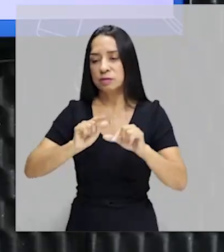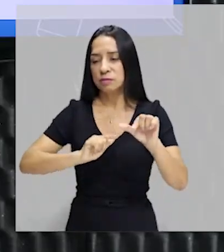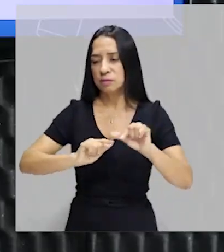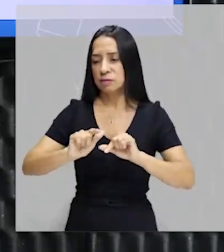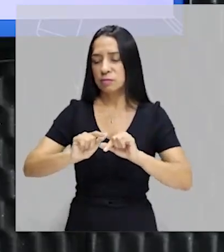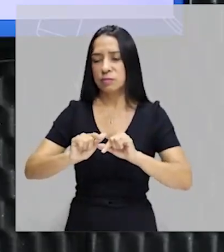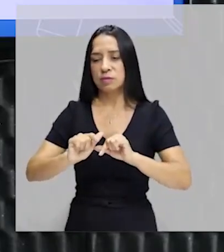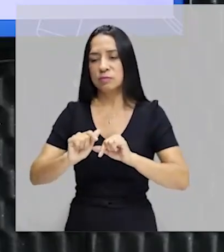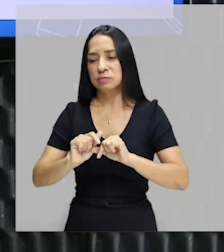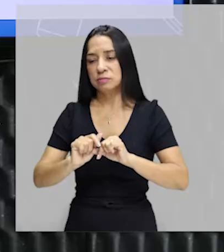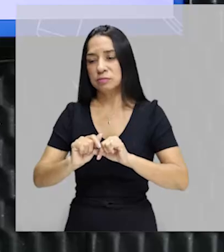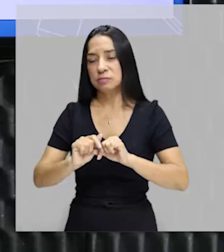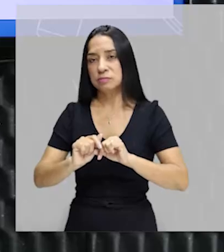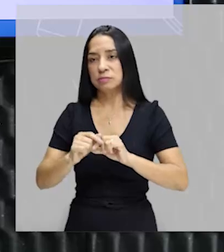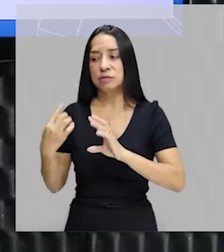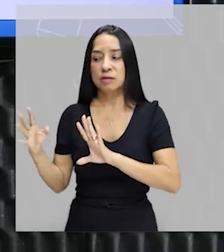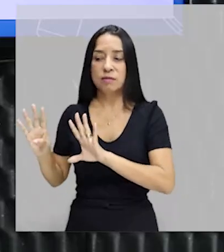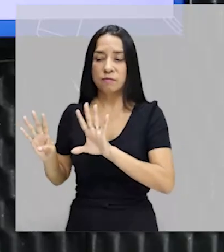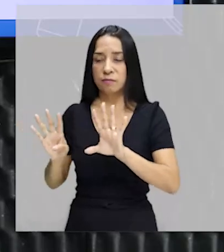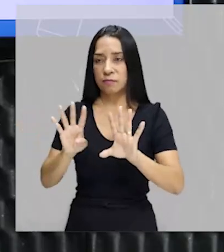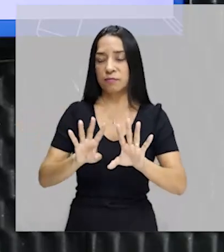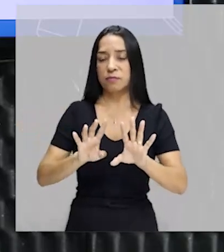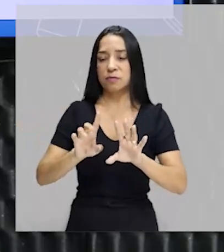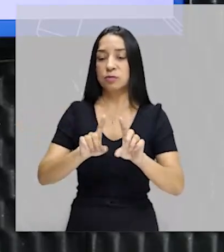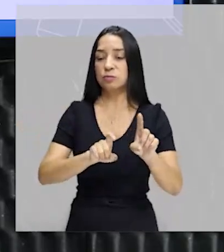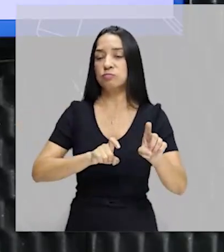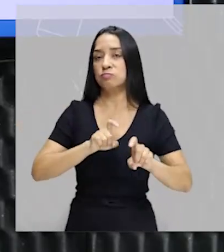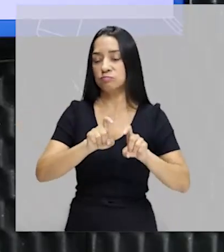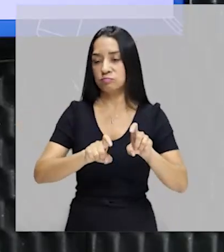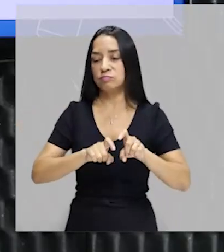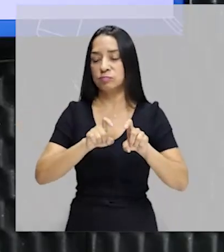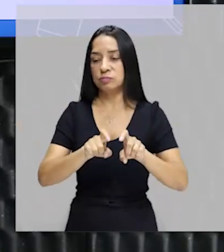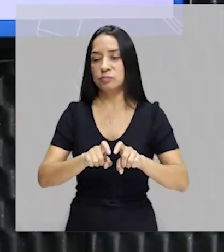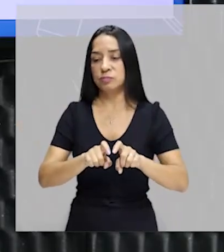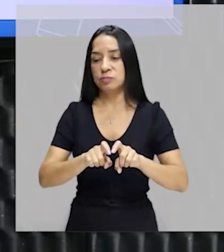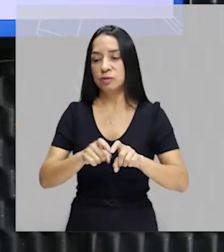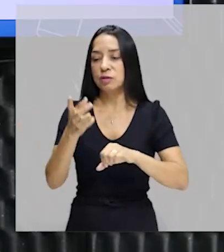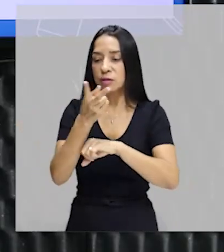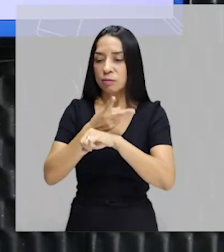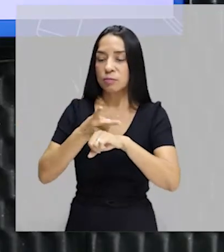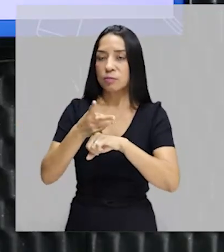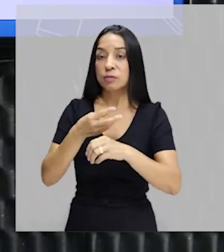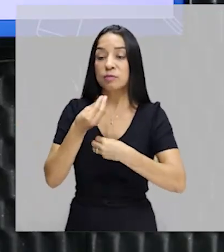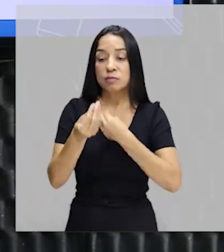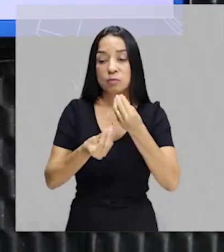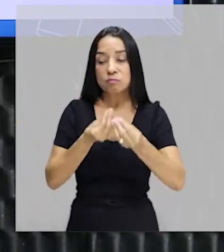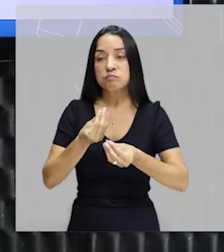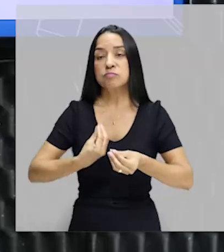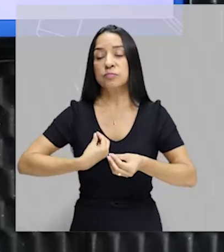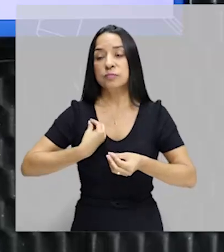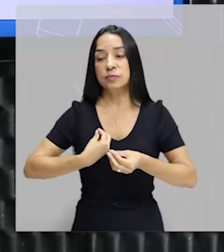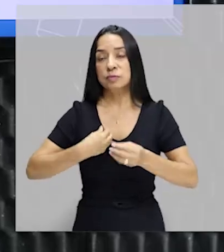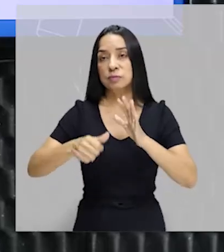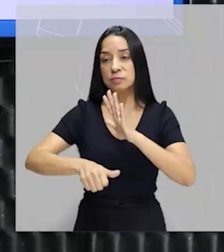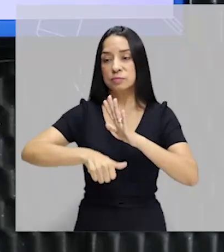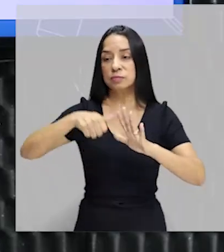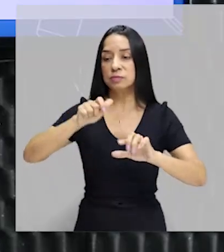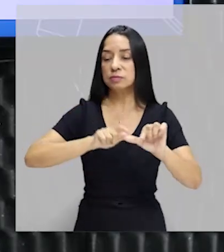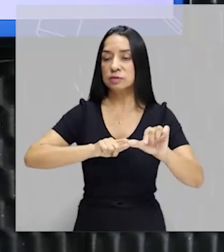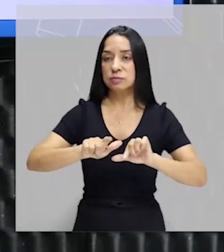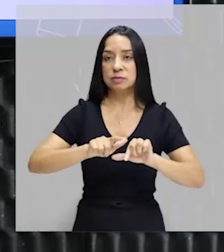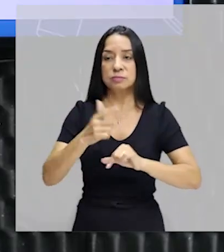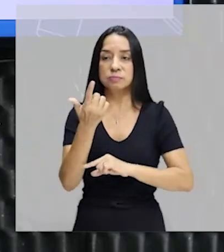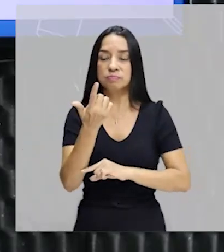trabalhadores, inclusive provenientes do campo, que buscavam uma nova forma de subsistência. Os primeiros operários, eles